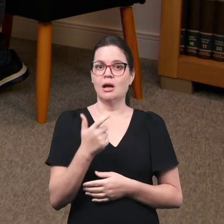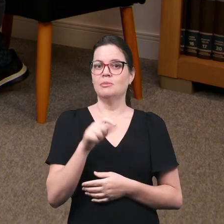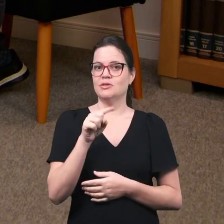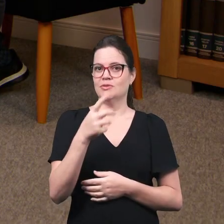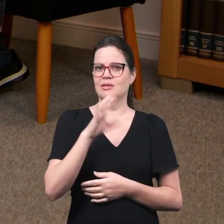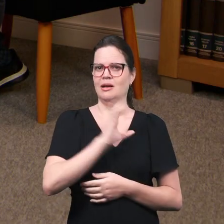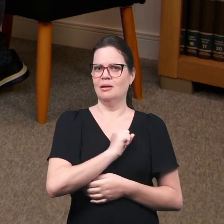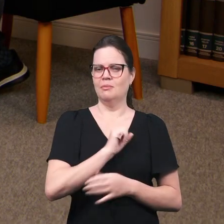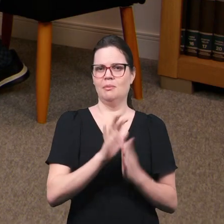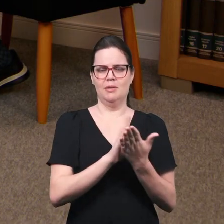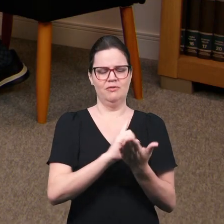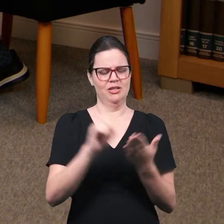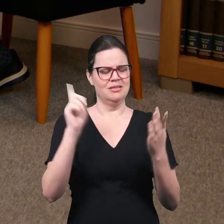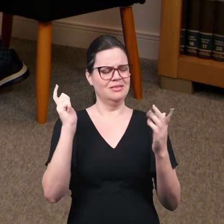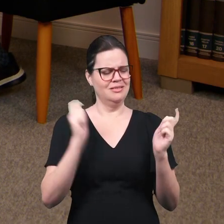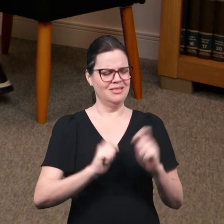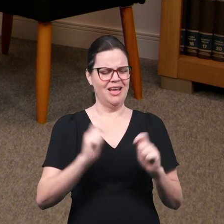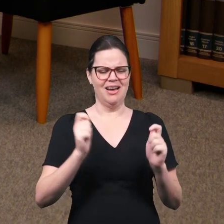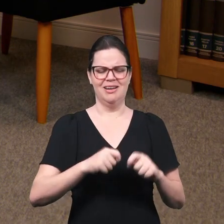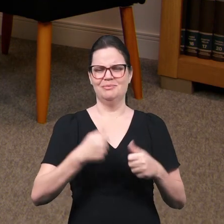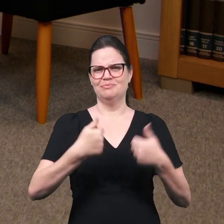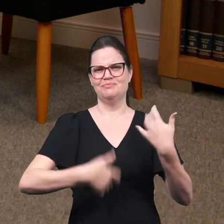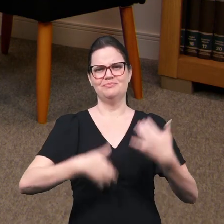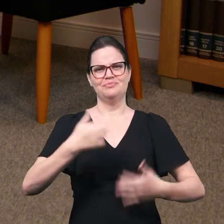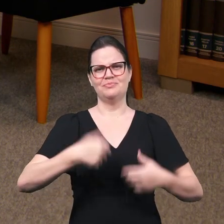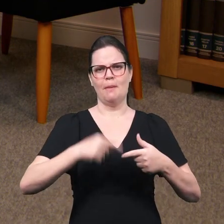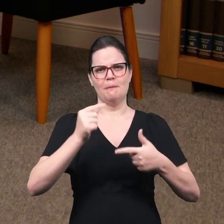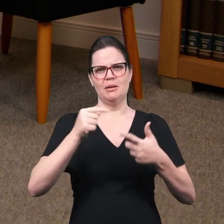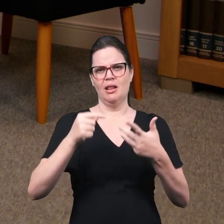Senhor, poderia aqui abordar vários